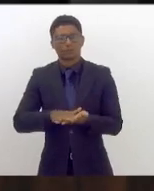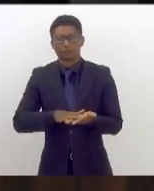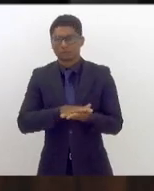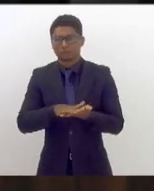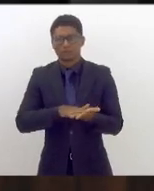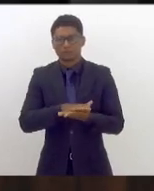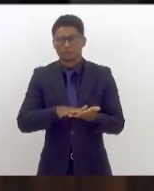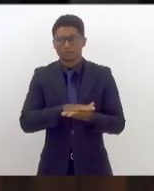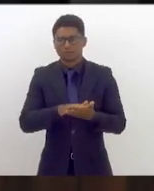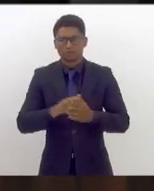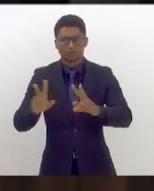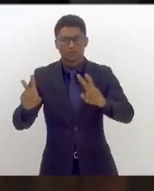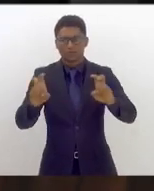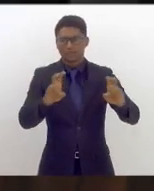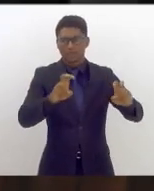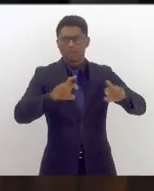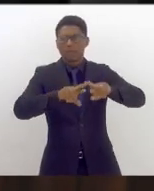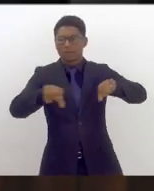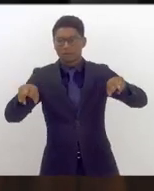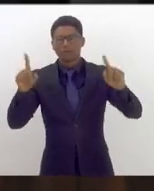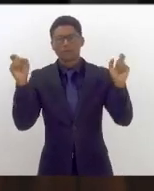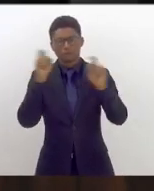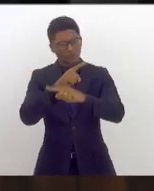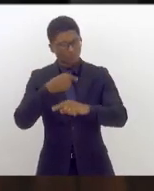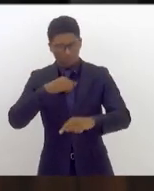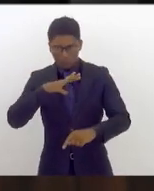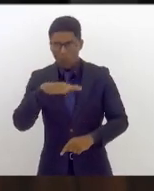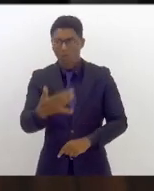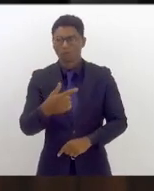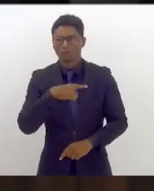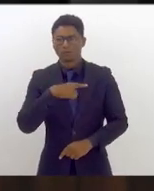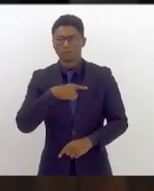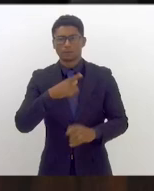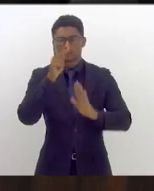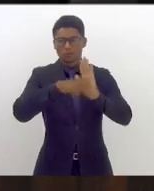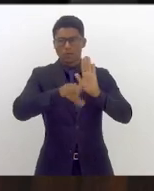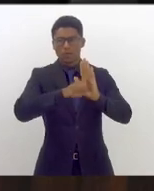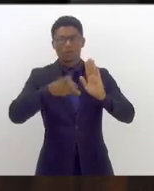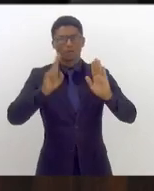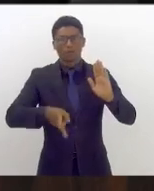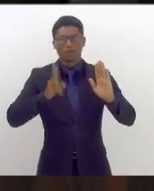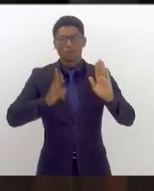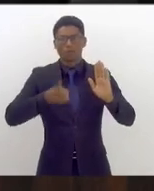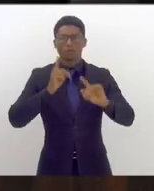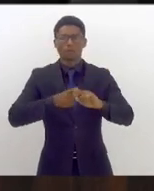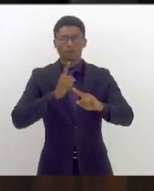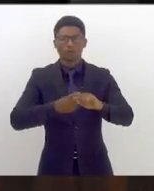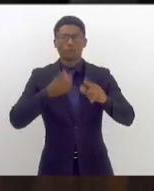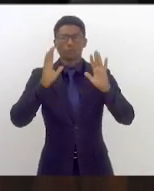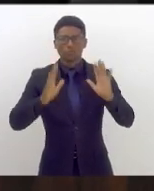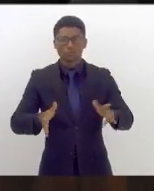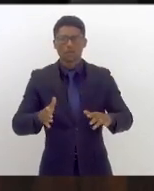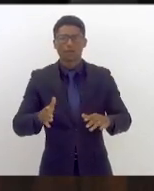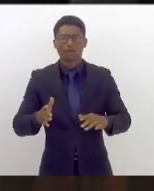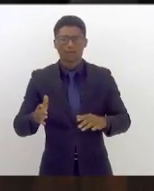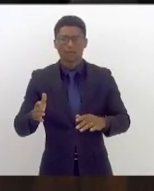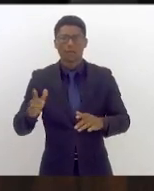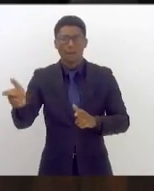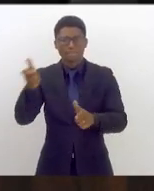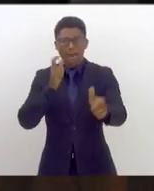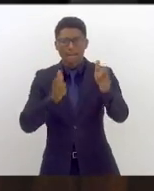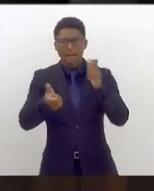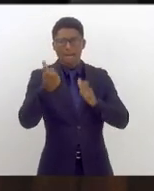nas questões que eu acredito Então nós vamos continuar com projeto porque eu já Apanhei muito e muitas inverdades